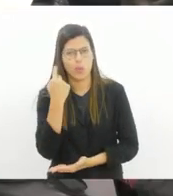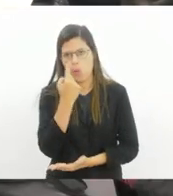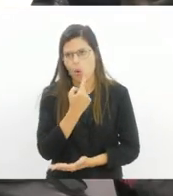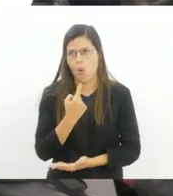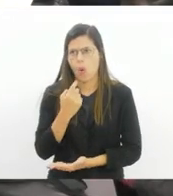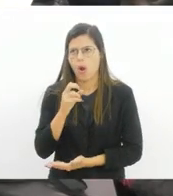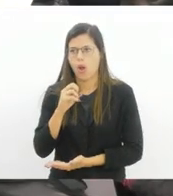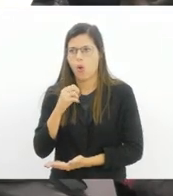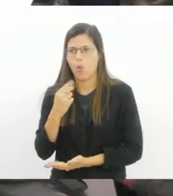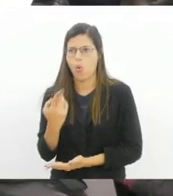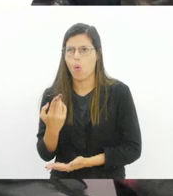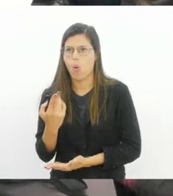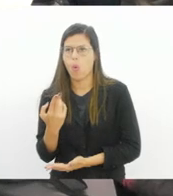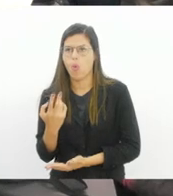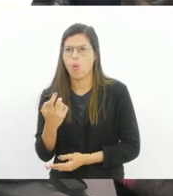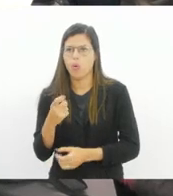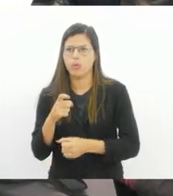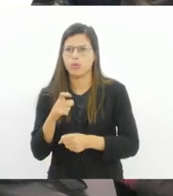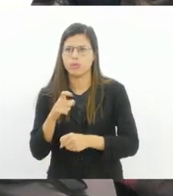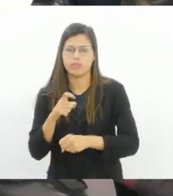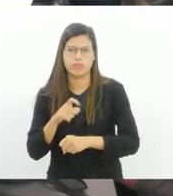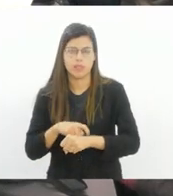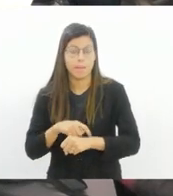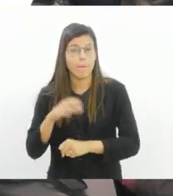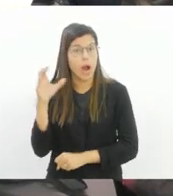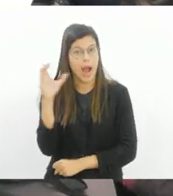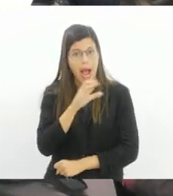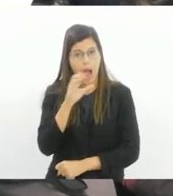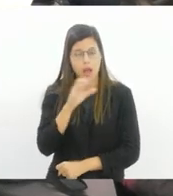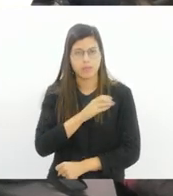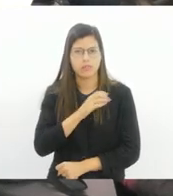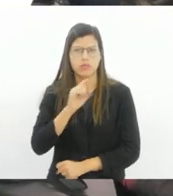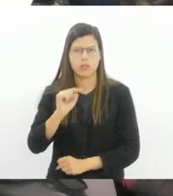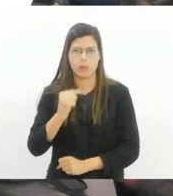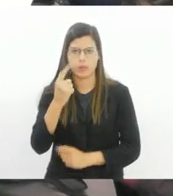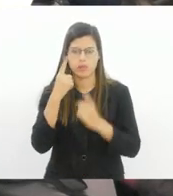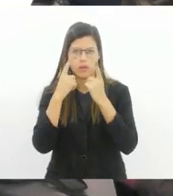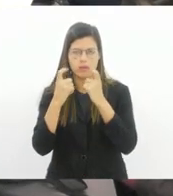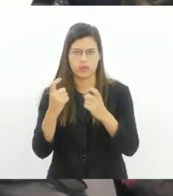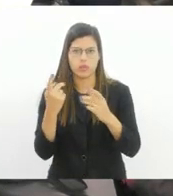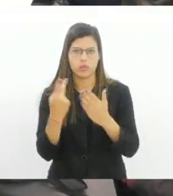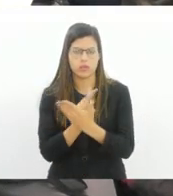tempo tão rápido logo após, né, a violência ter acontecido,